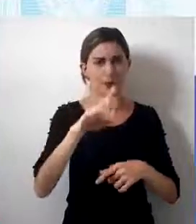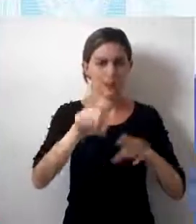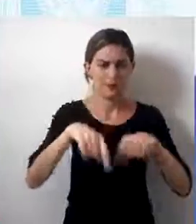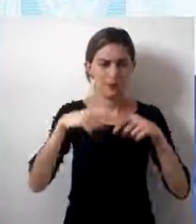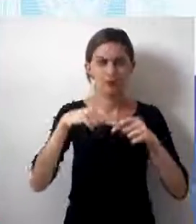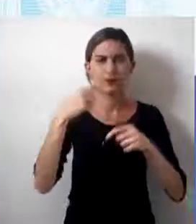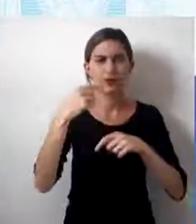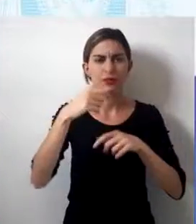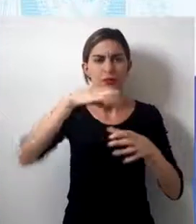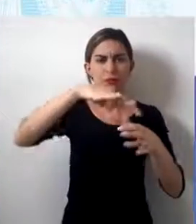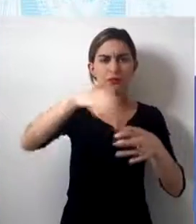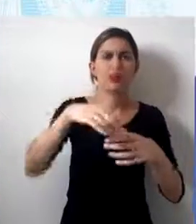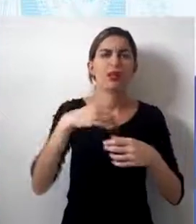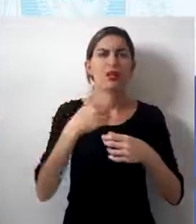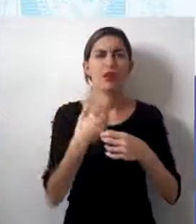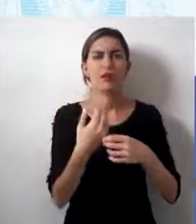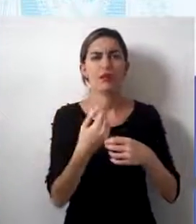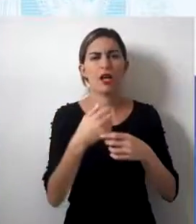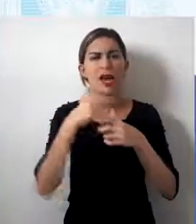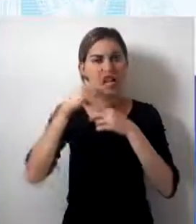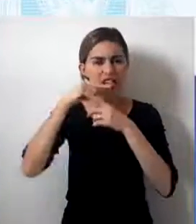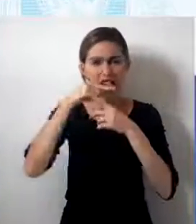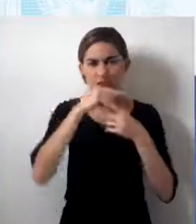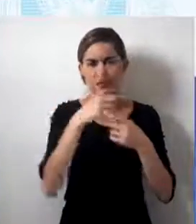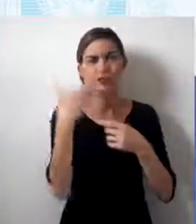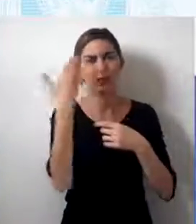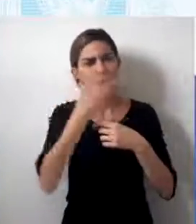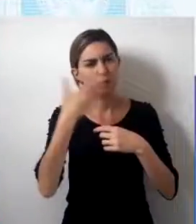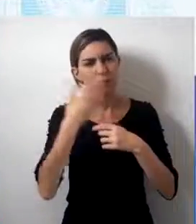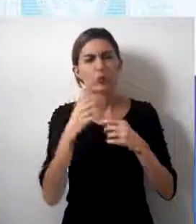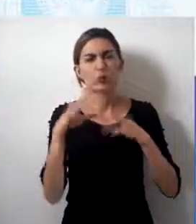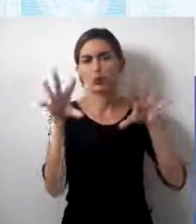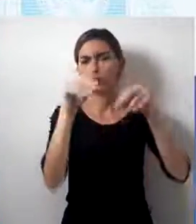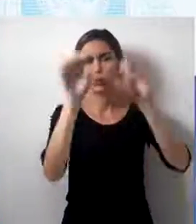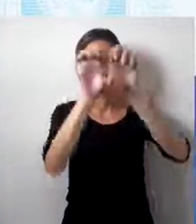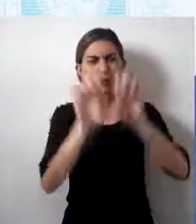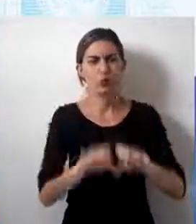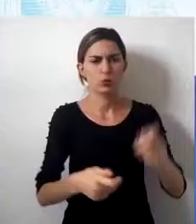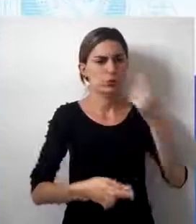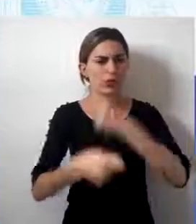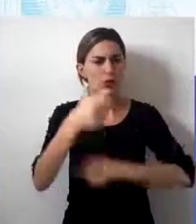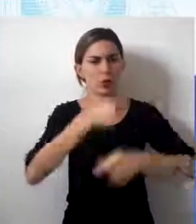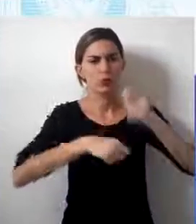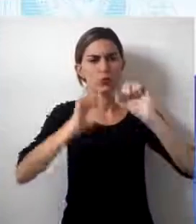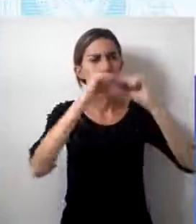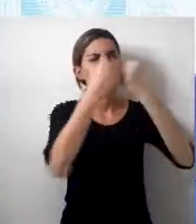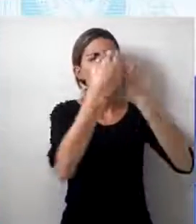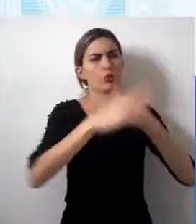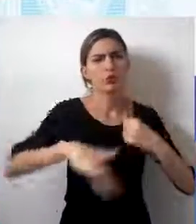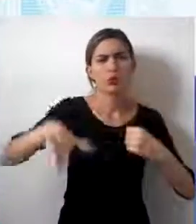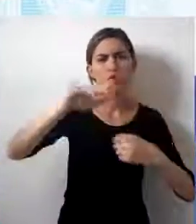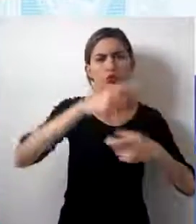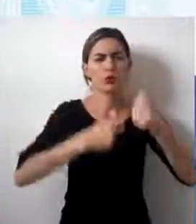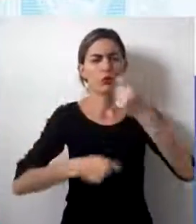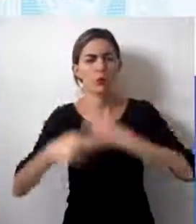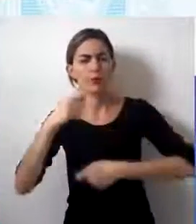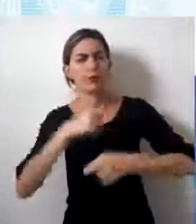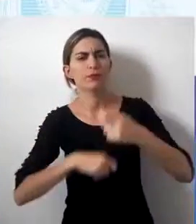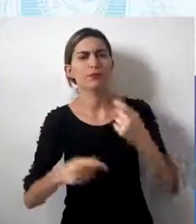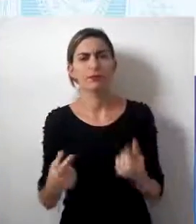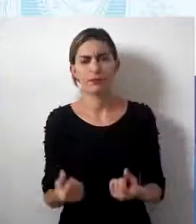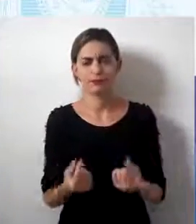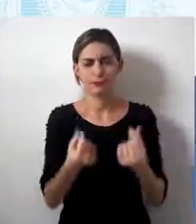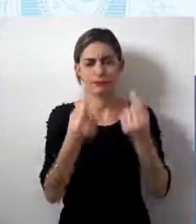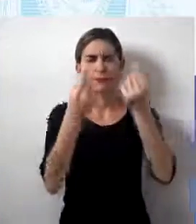atividade açucareira, ela desenvolveu toda uma estrutura socioeconômica em torno dela. Uma estrutura que